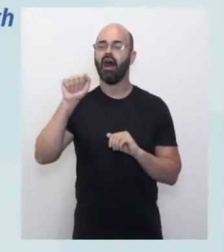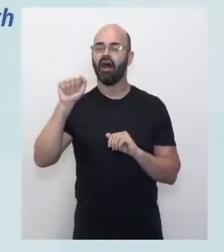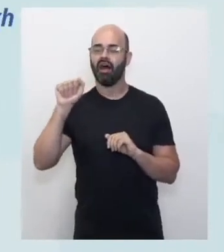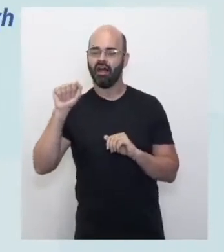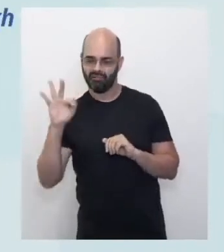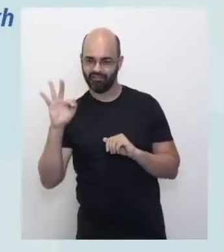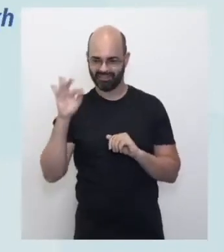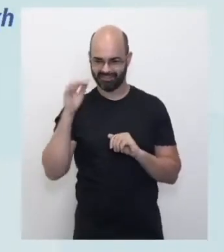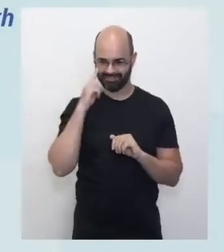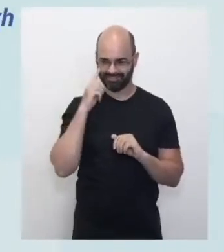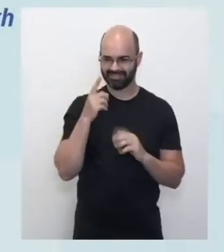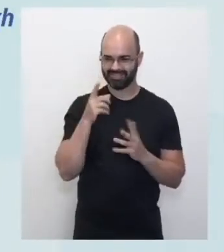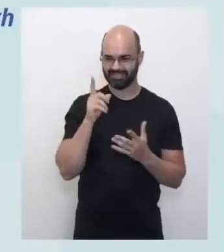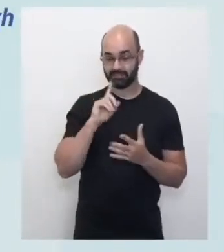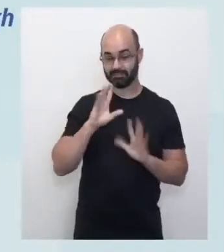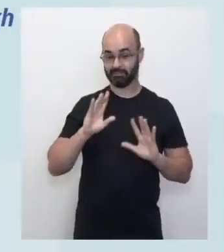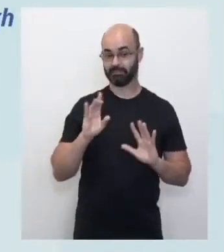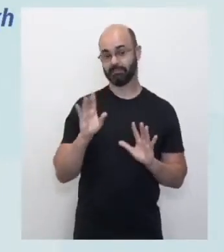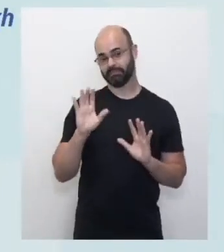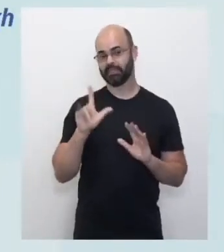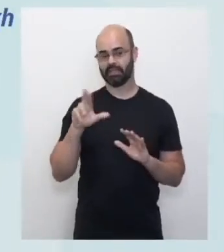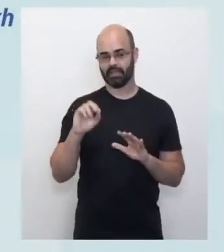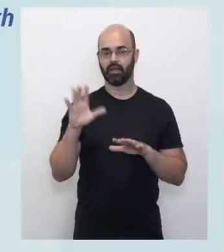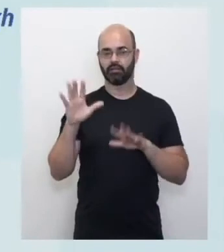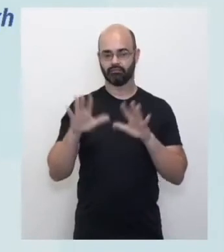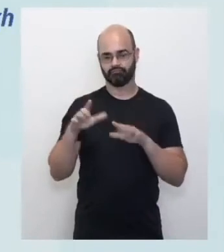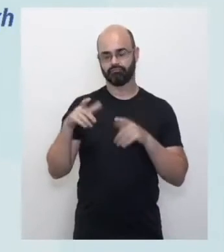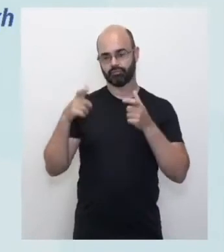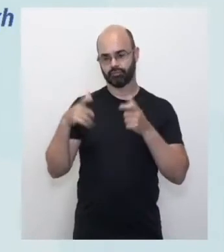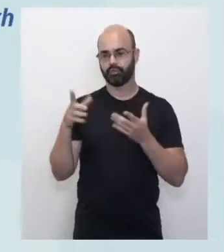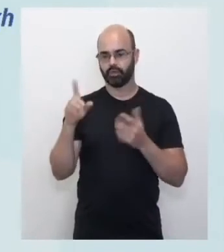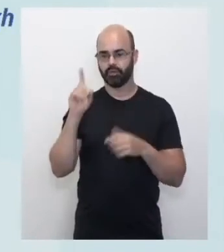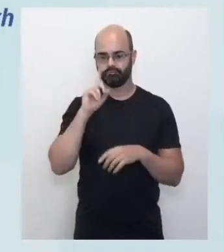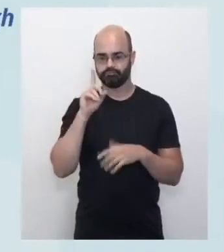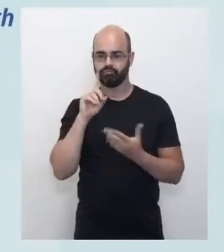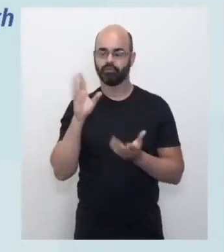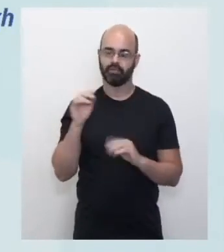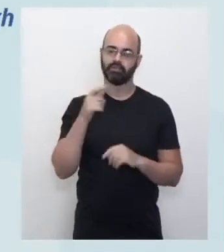britânico. Lembrando que a gente tem outros sotaques também, além do britânico e do americano, mas como